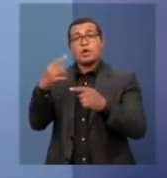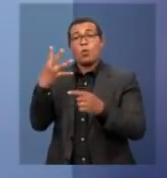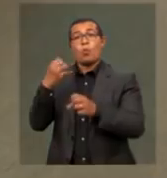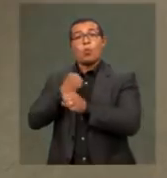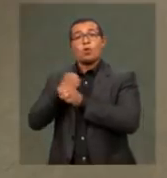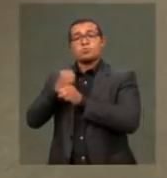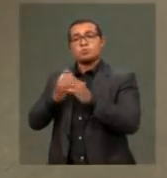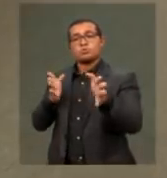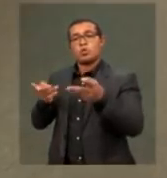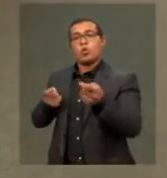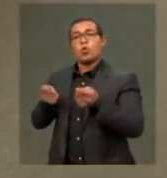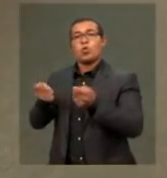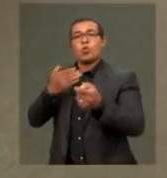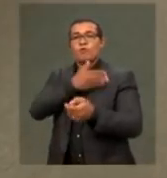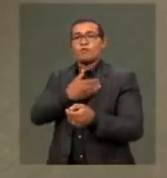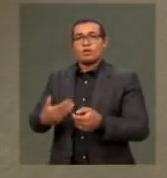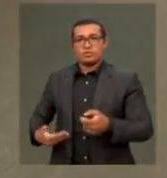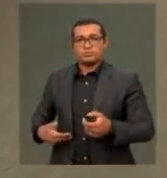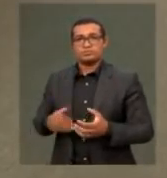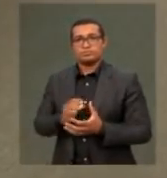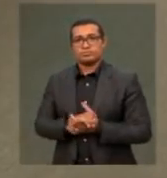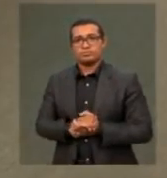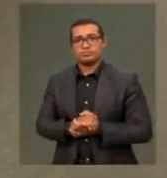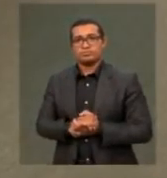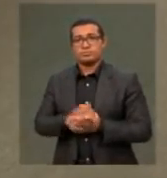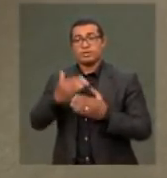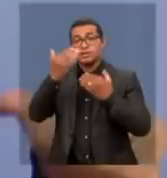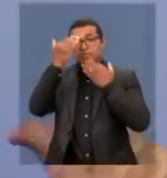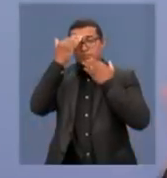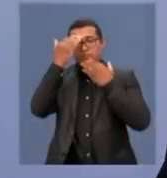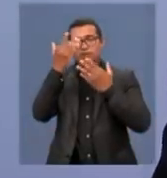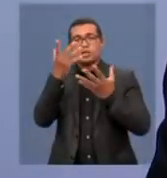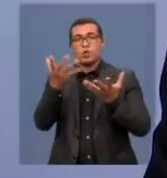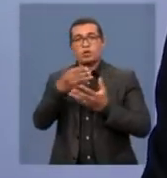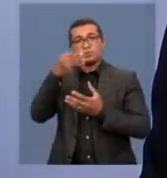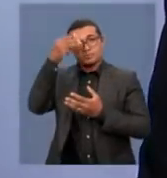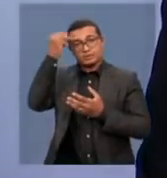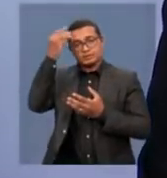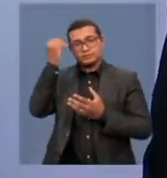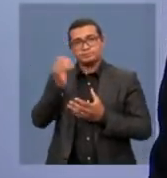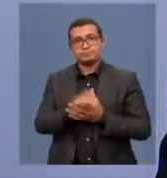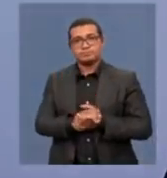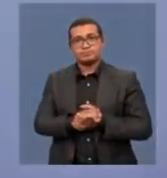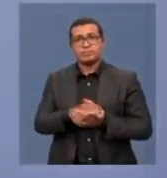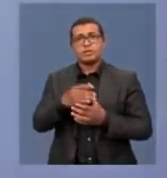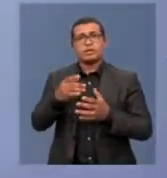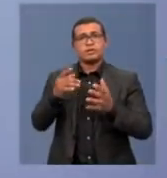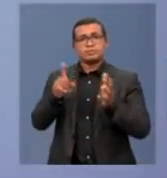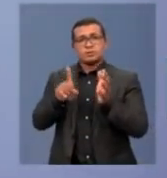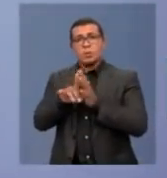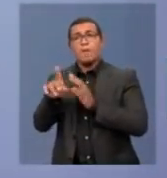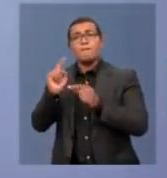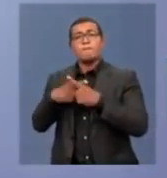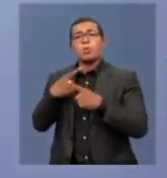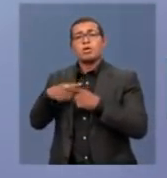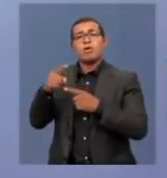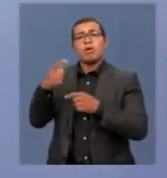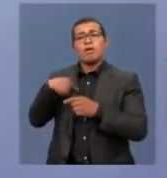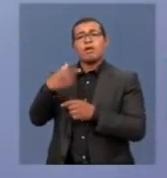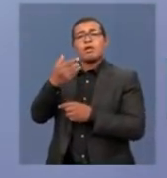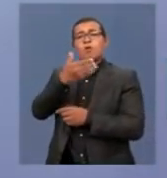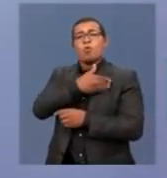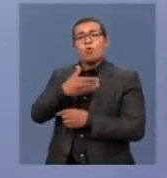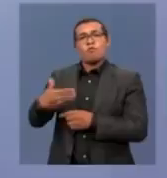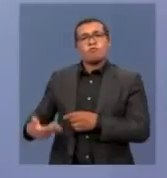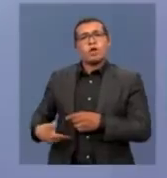governo do estado do espírito santo obrigado magnata réplica por favor do governo dele foi bem avaliado porque ele gastou